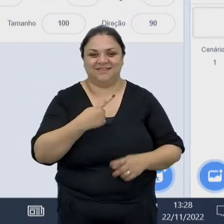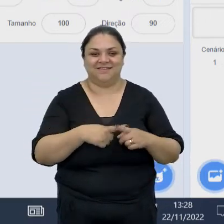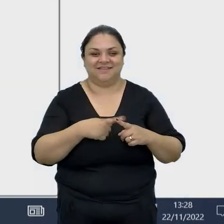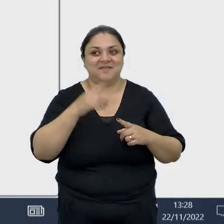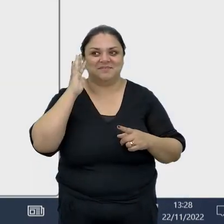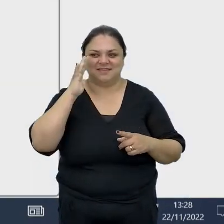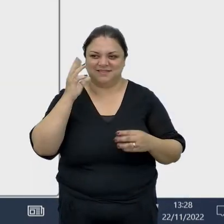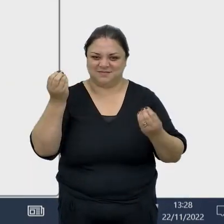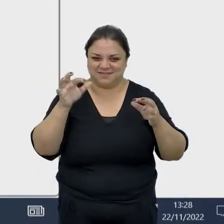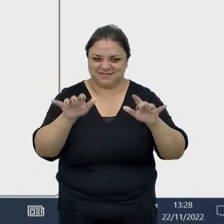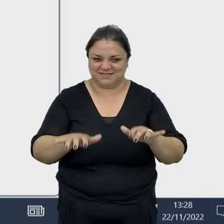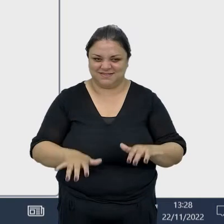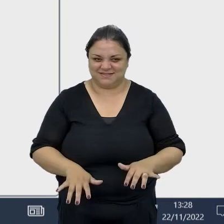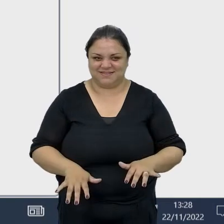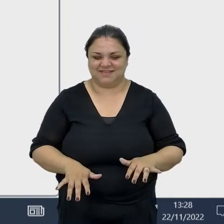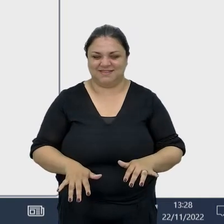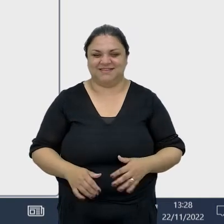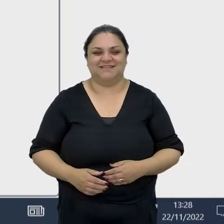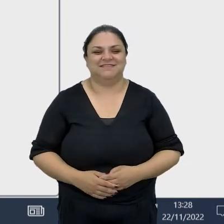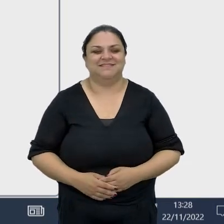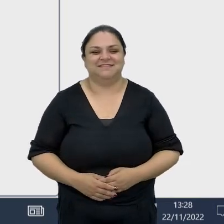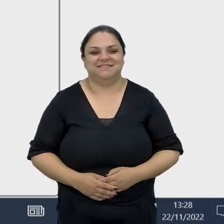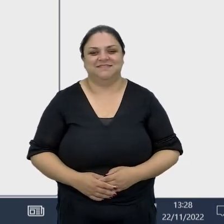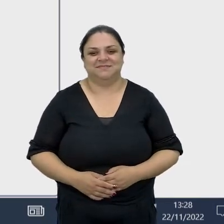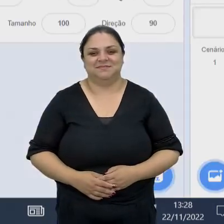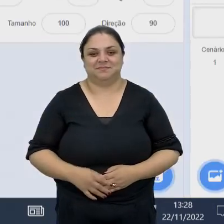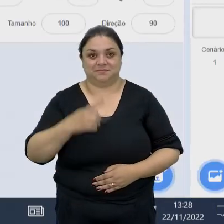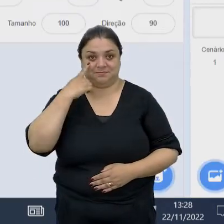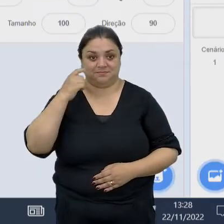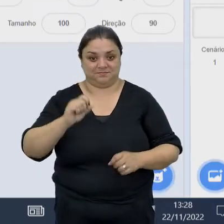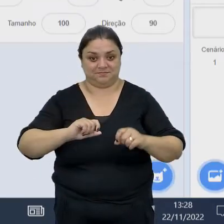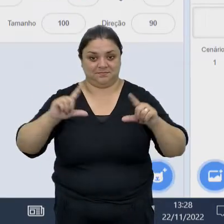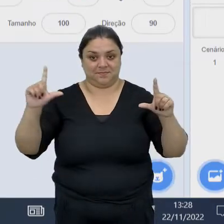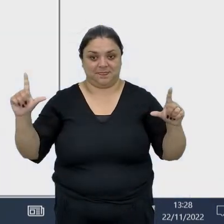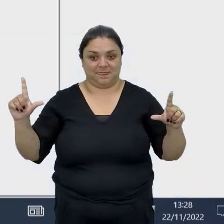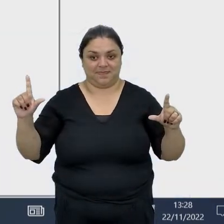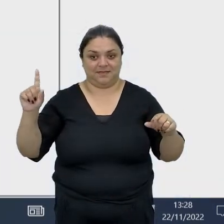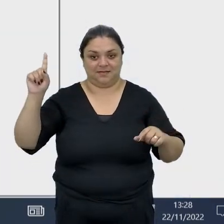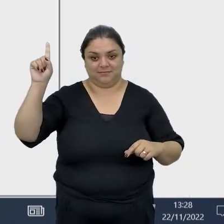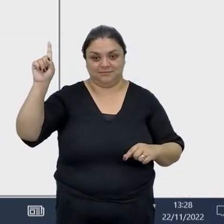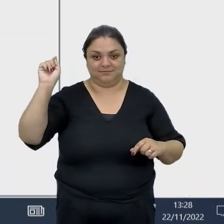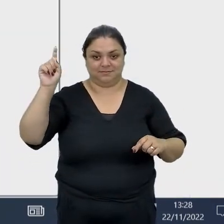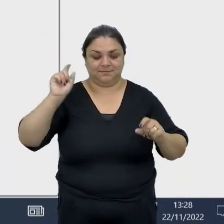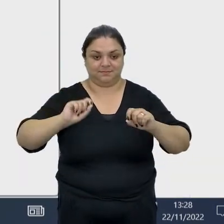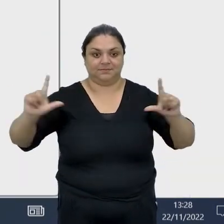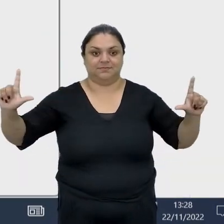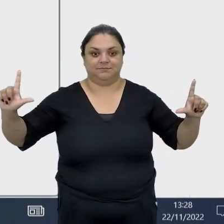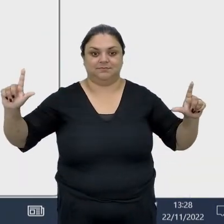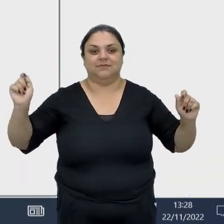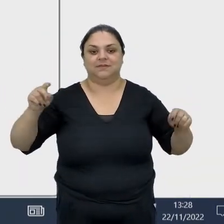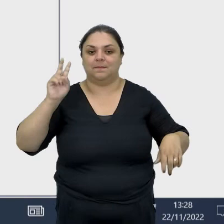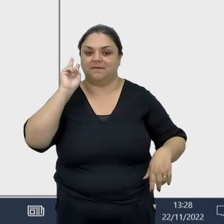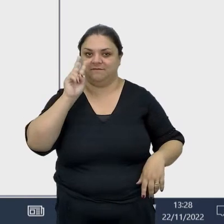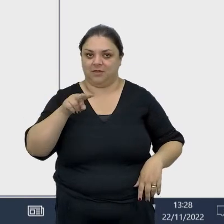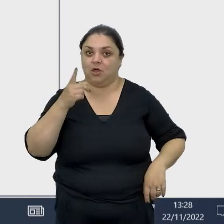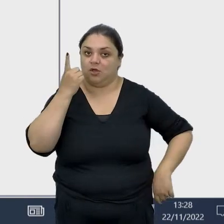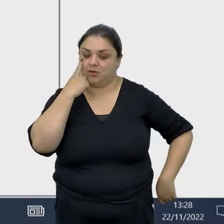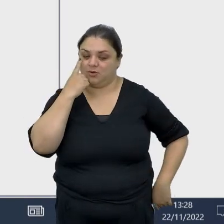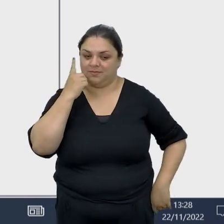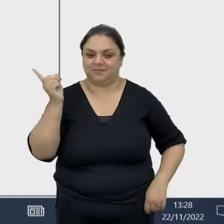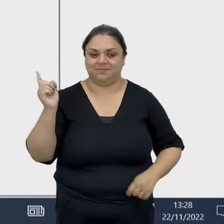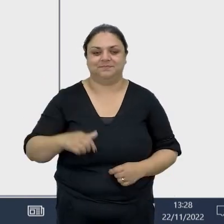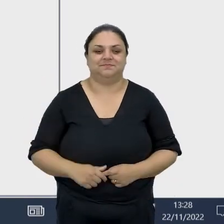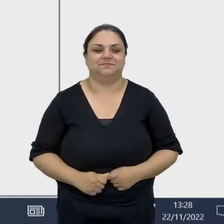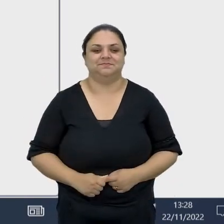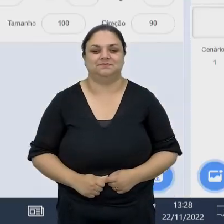olha a linguagem que ele usou. Tá vendo que eu ampliei a tela? Eu vim no cantinho e ampliei a tela para o aluno poder enxergar bem o que vai acontecer. Legal. Tá bom? E Só